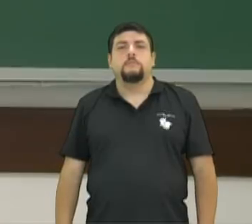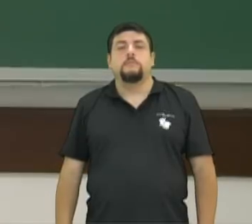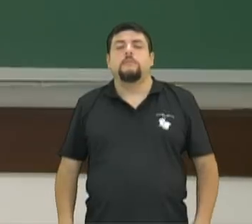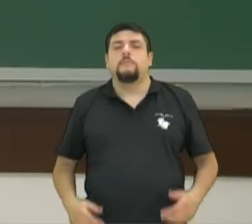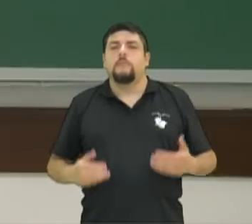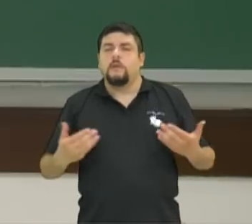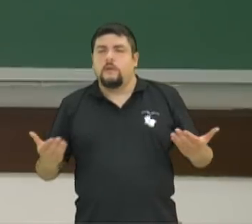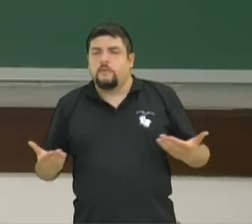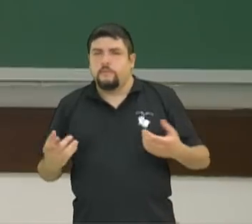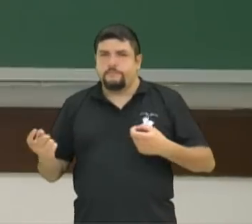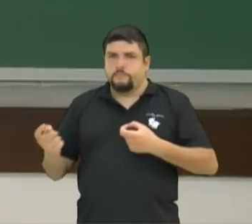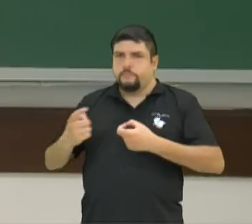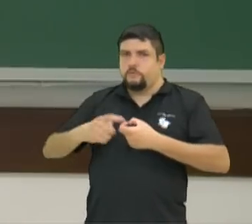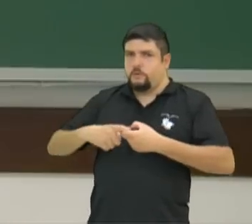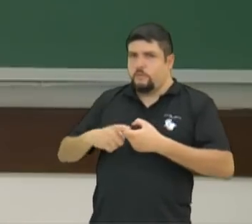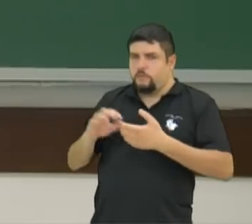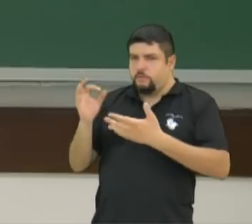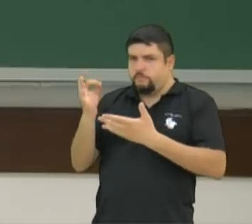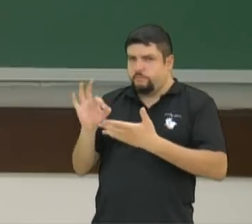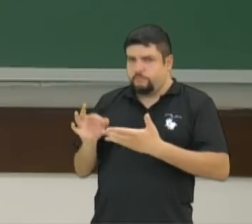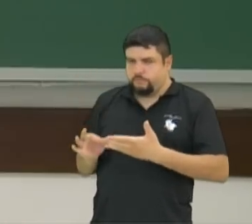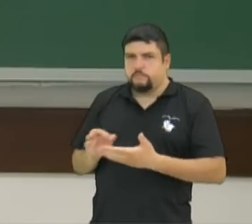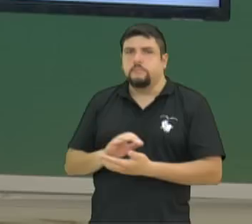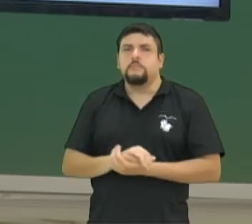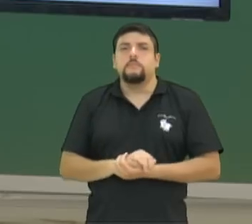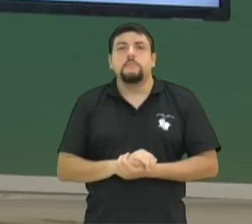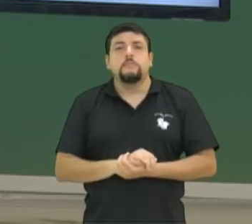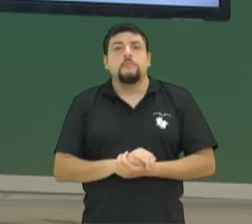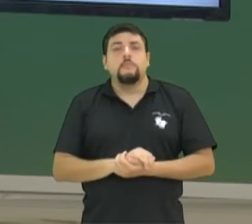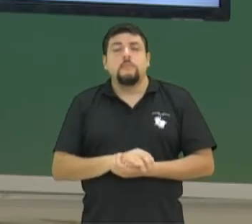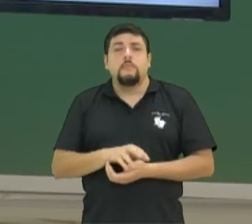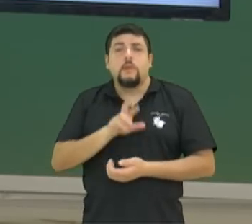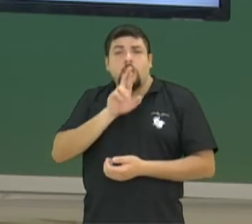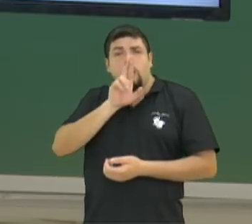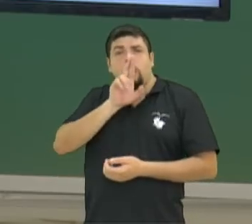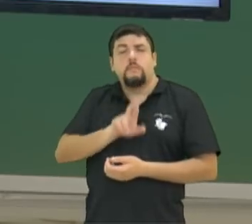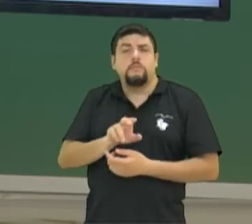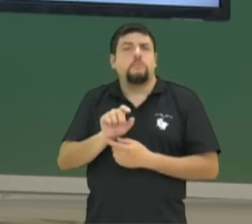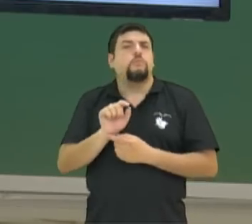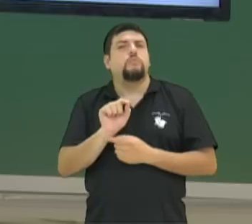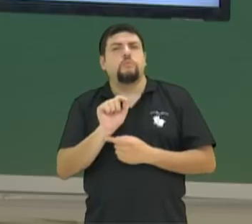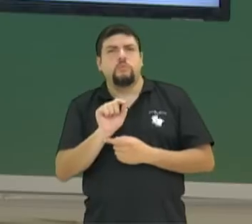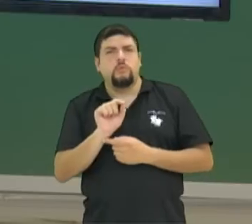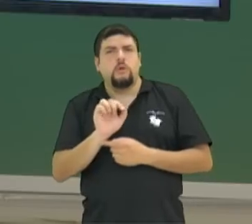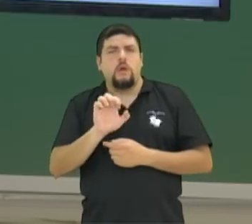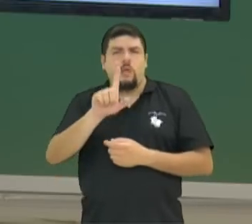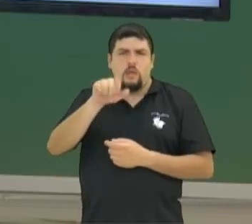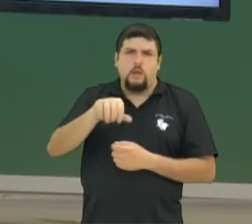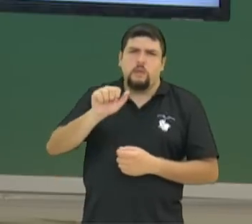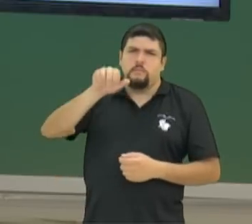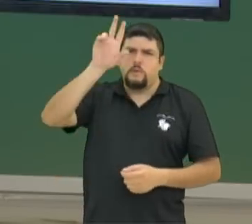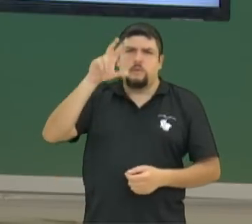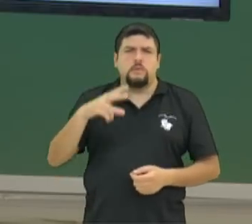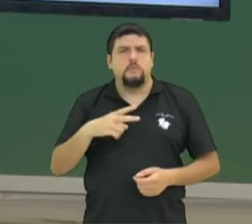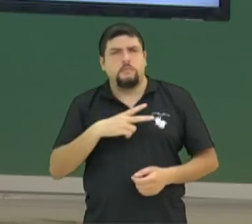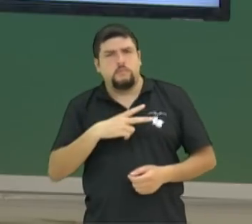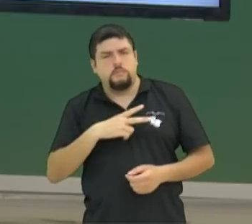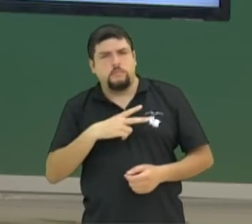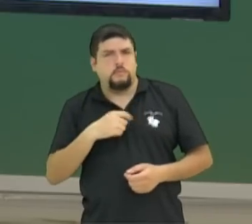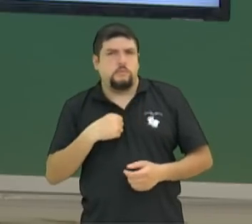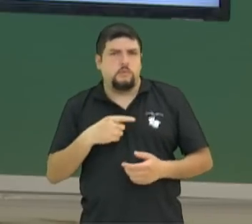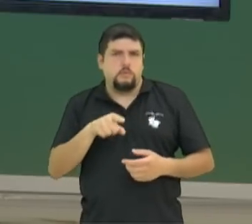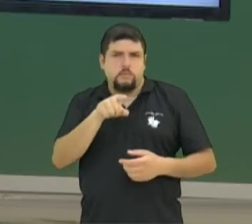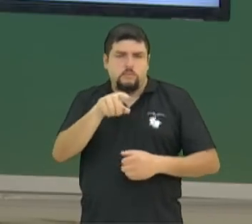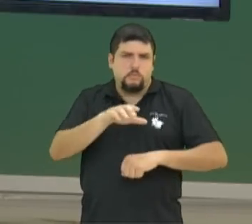Pessoal, voltamos aqui então com a nossa correção, né? É uma resposta que a gente diz uma resposta pessoal, né? Vocês fizeram as anotações